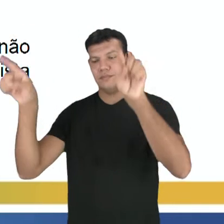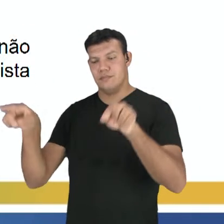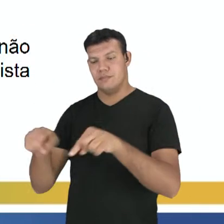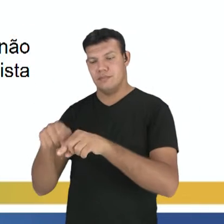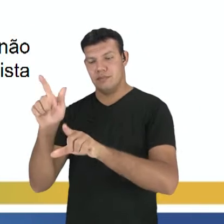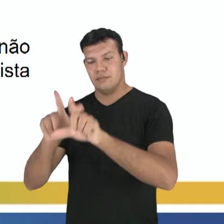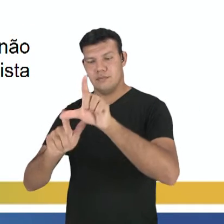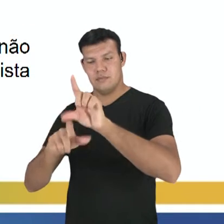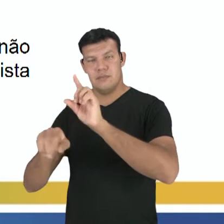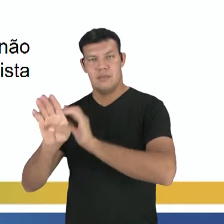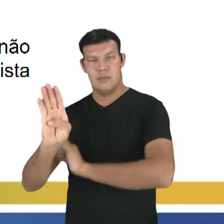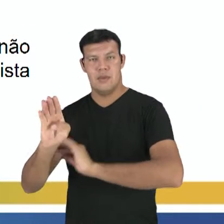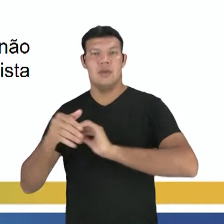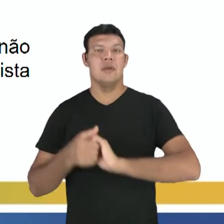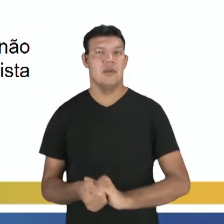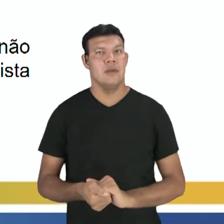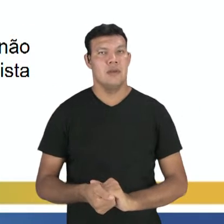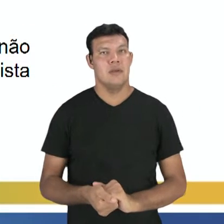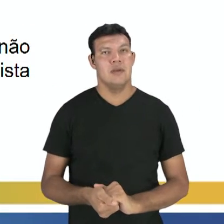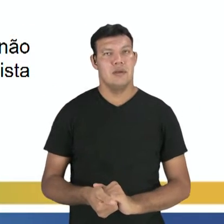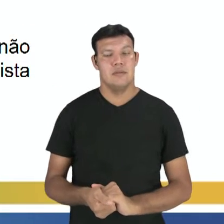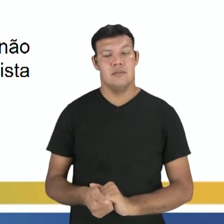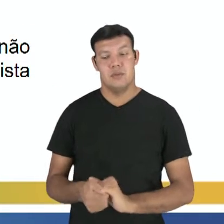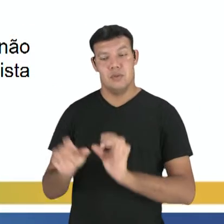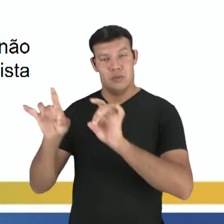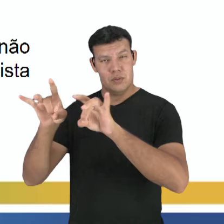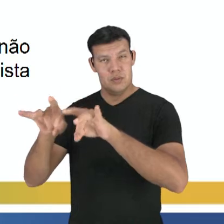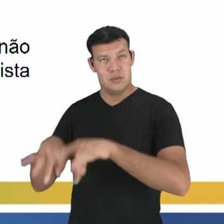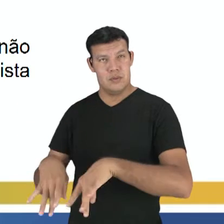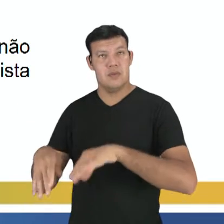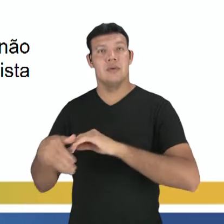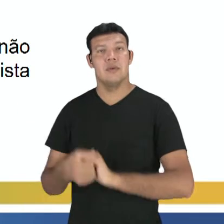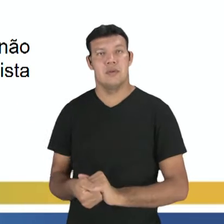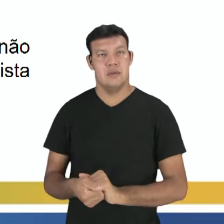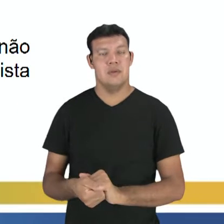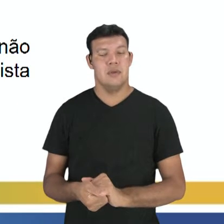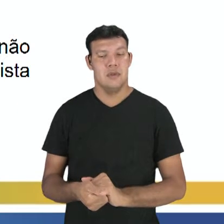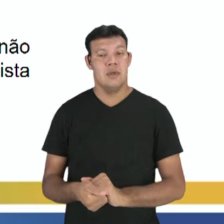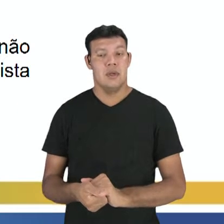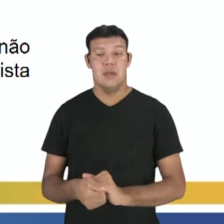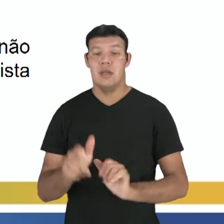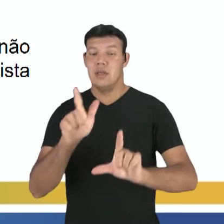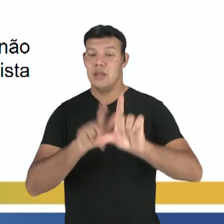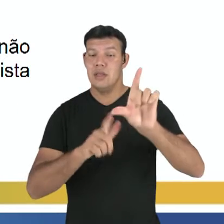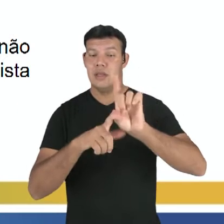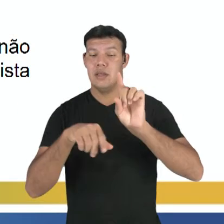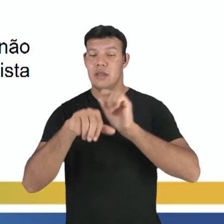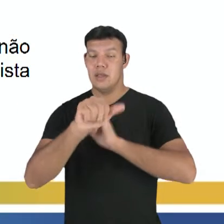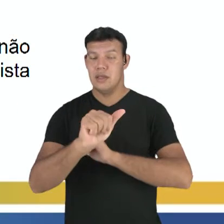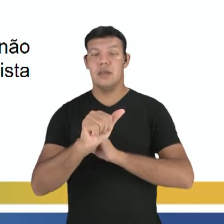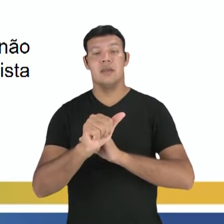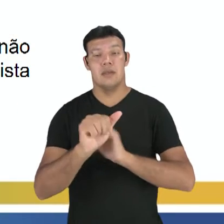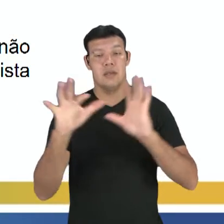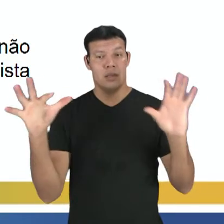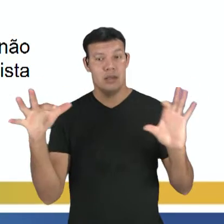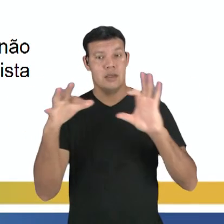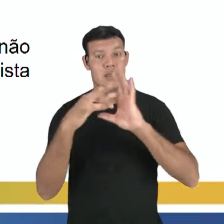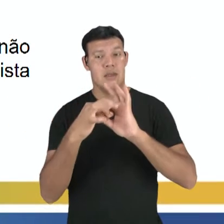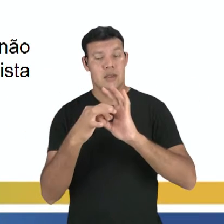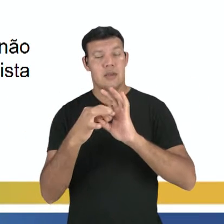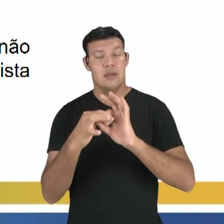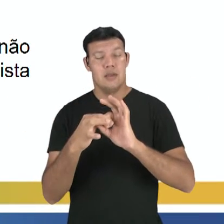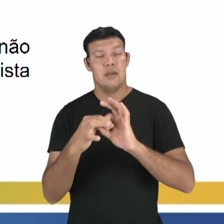A. Ele está unicamente no quarto elemento, tá, do conjunto